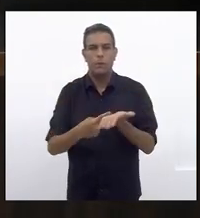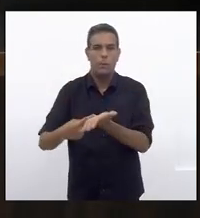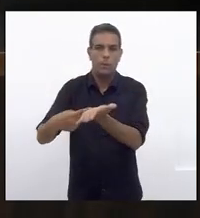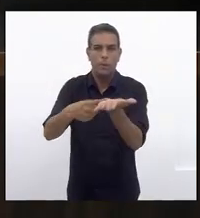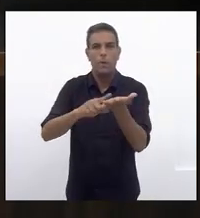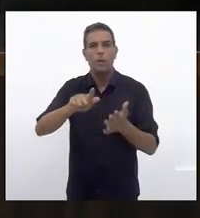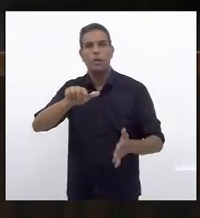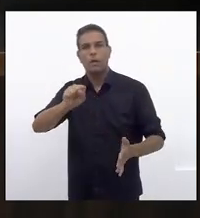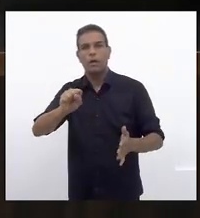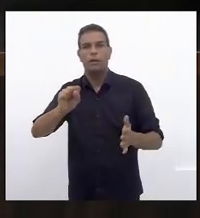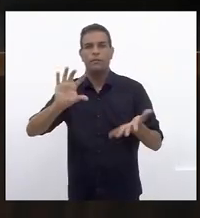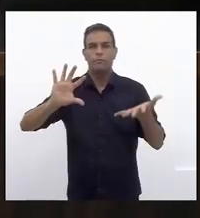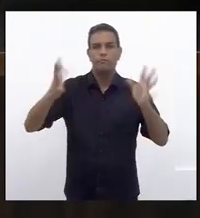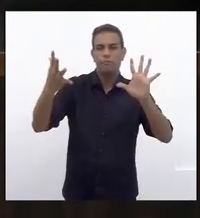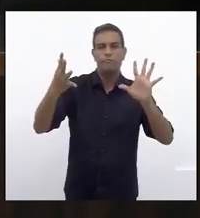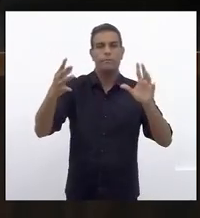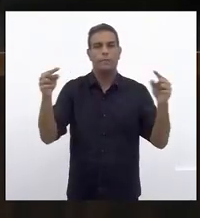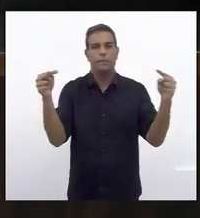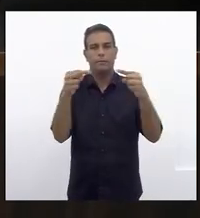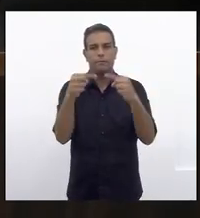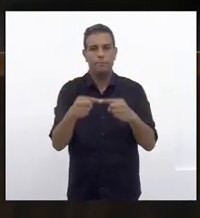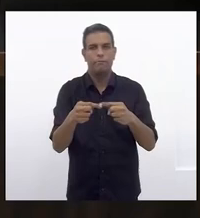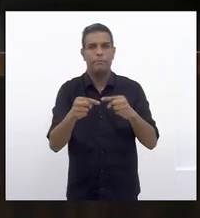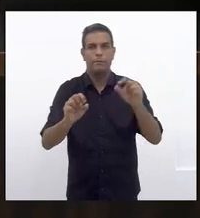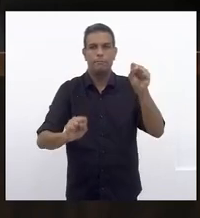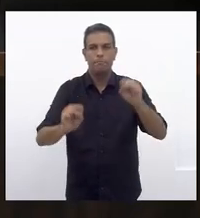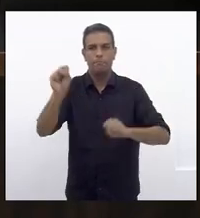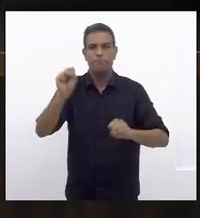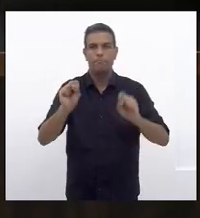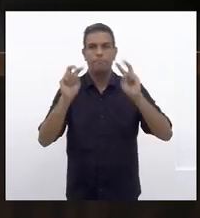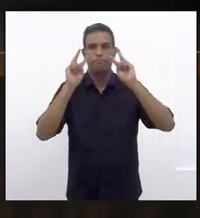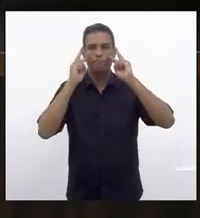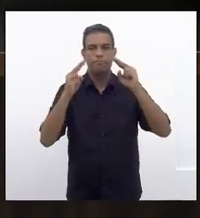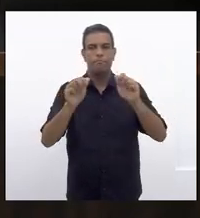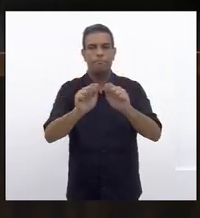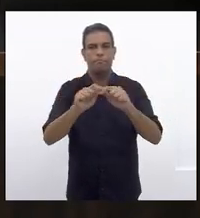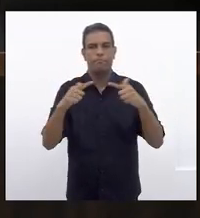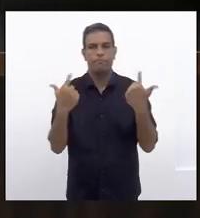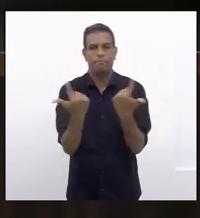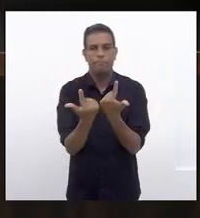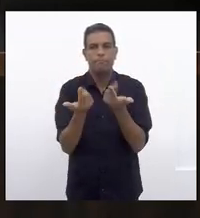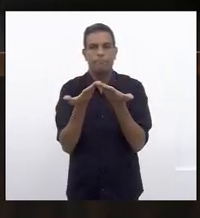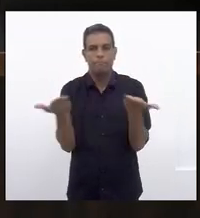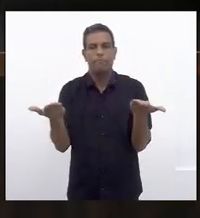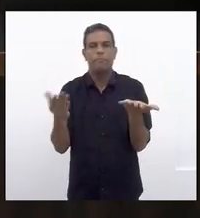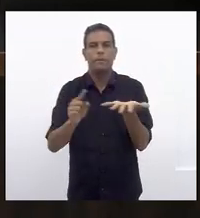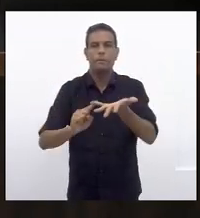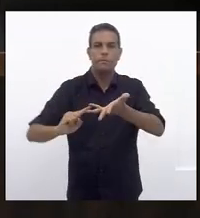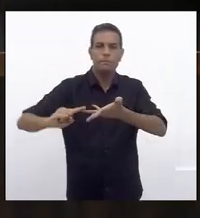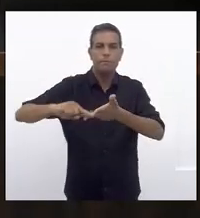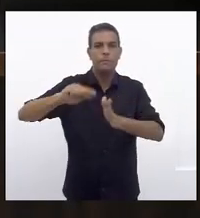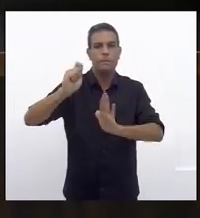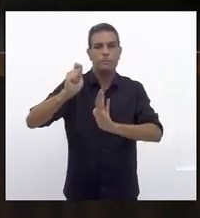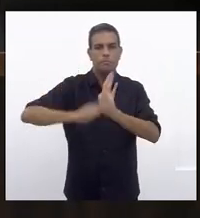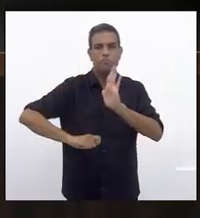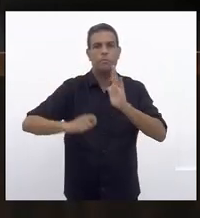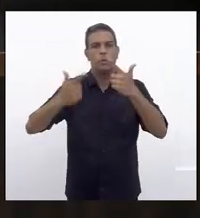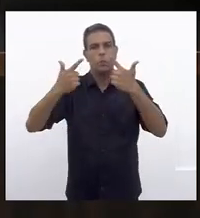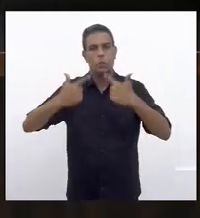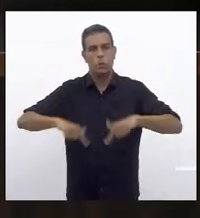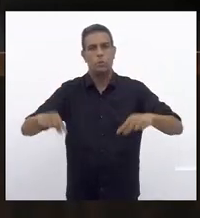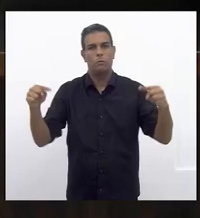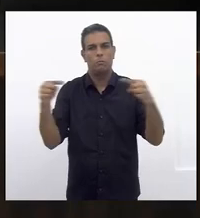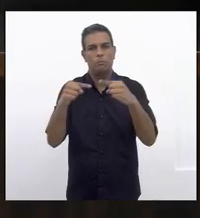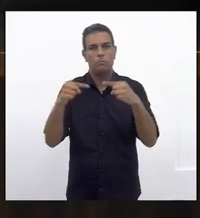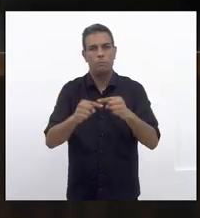de efeito estufa gerado pelos imóveis afetados à Assembleia Legislativa do Estado do Rio de Janeiro, com vista à sua neutralização por intermédio de